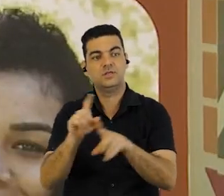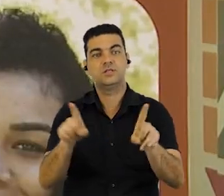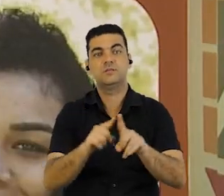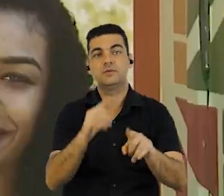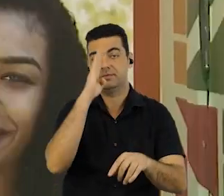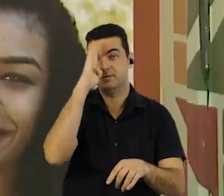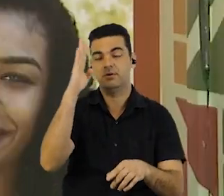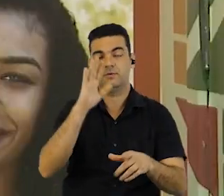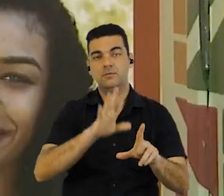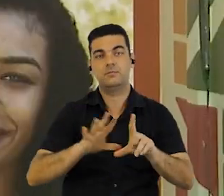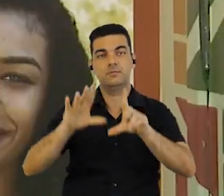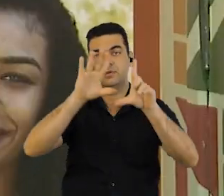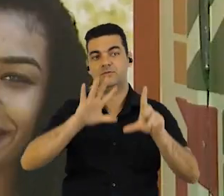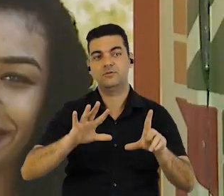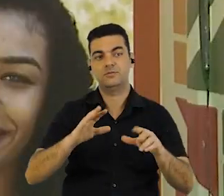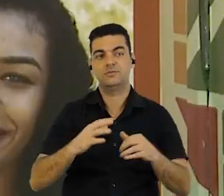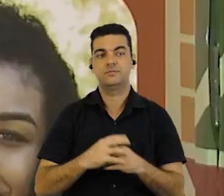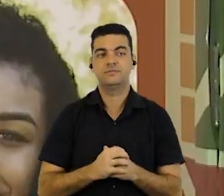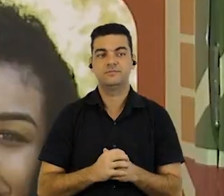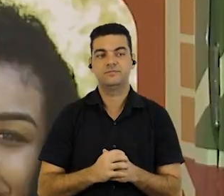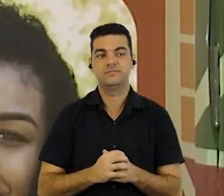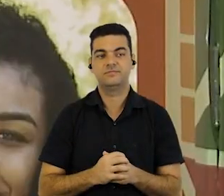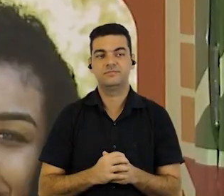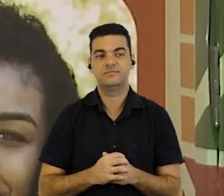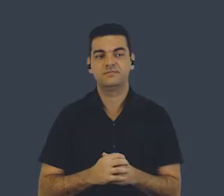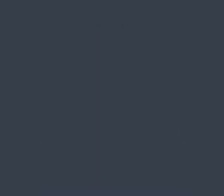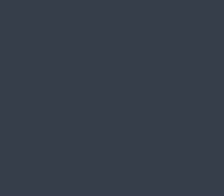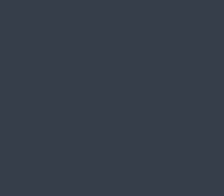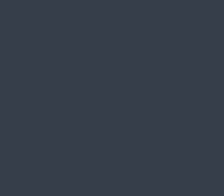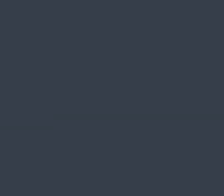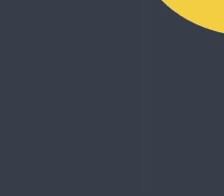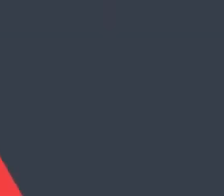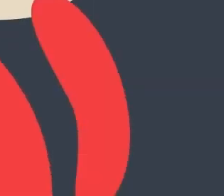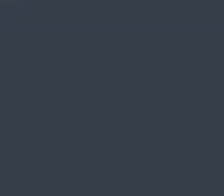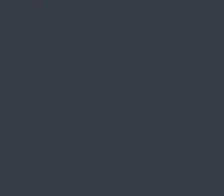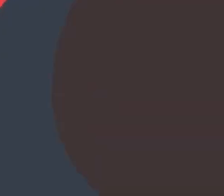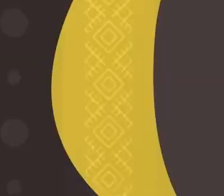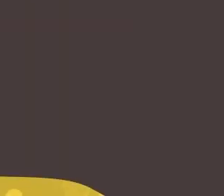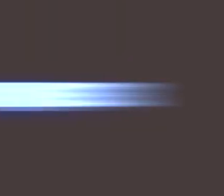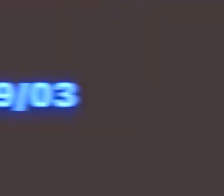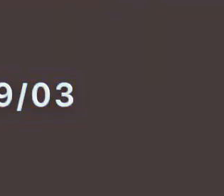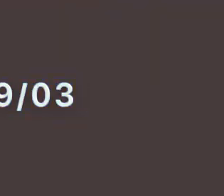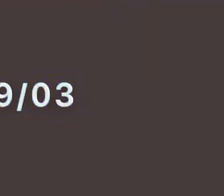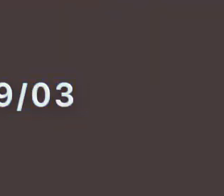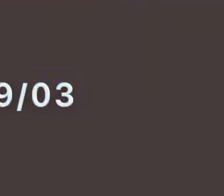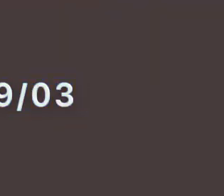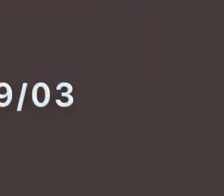nas principais plataformas digitais. Vai lá!